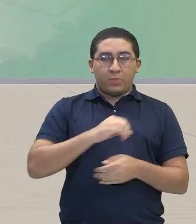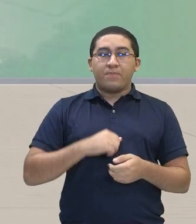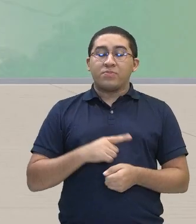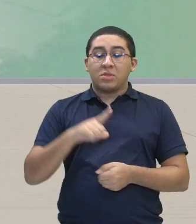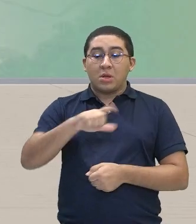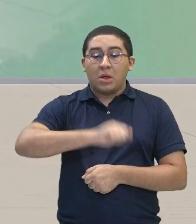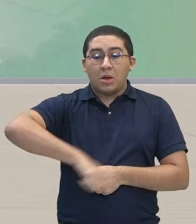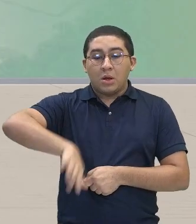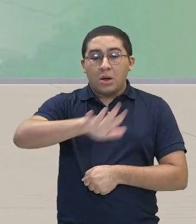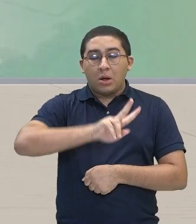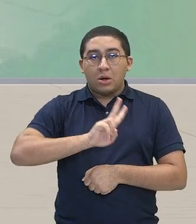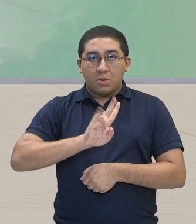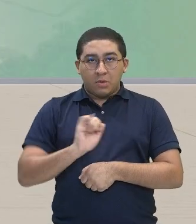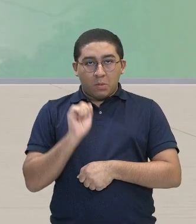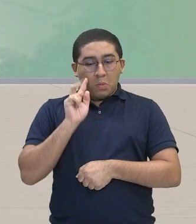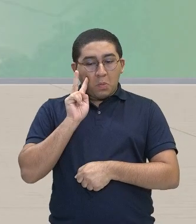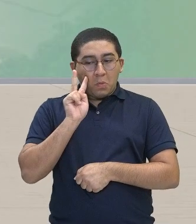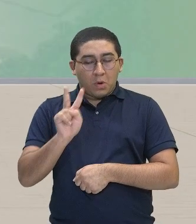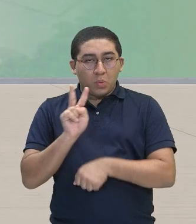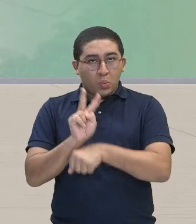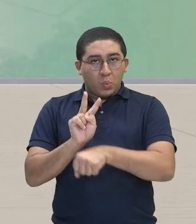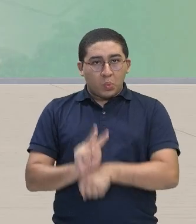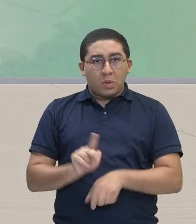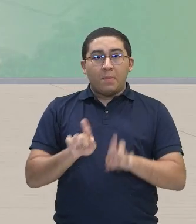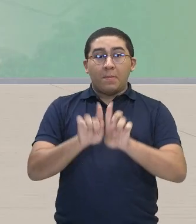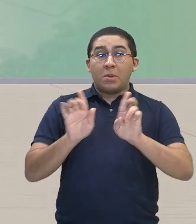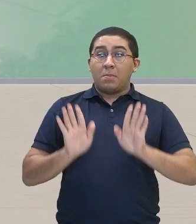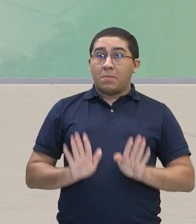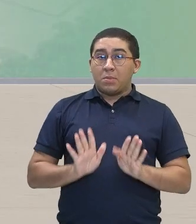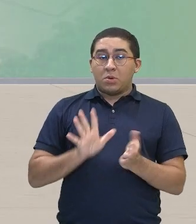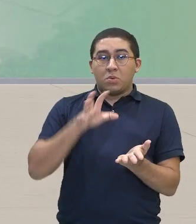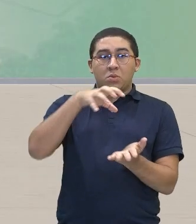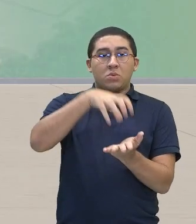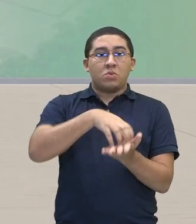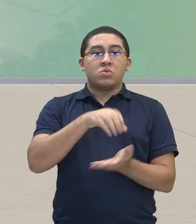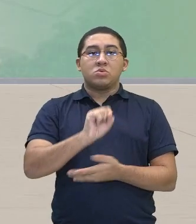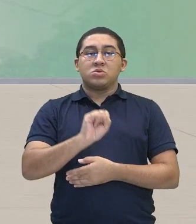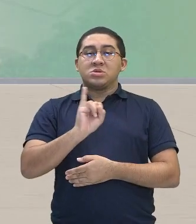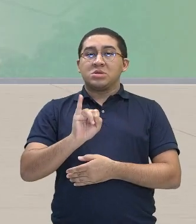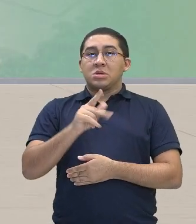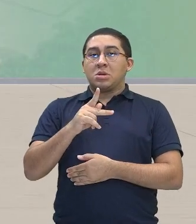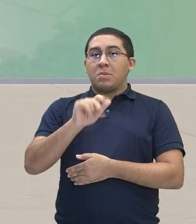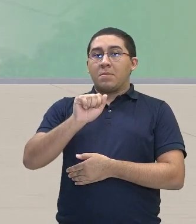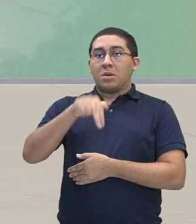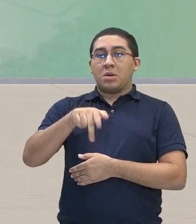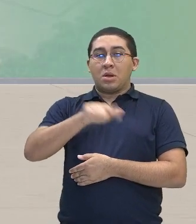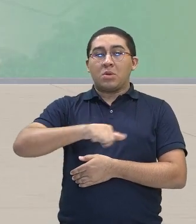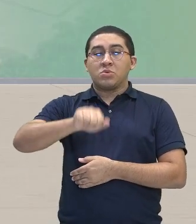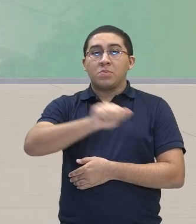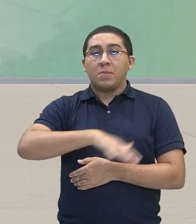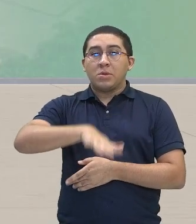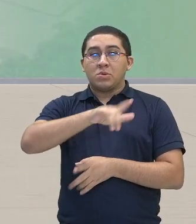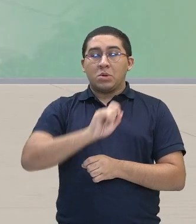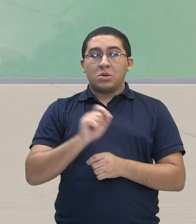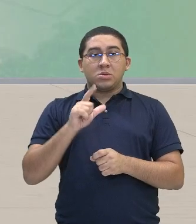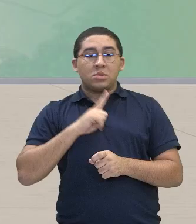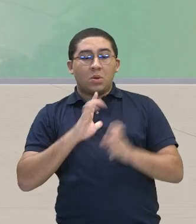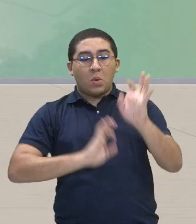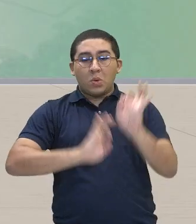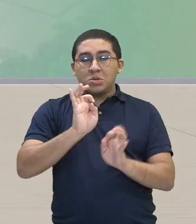estar juntos, né? Agora, o CIPAM vai ser um órgão que coordena aí